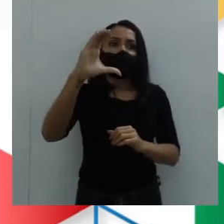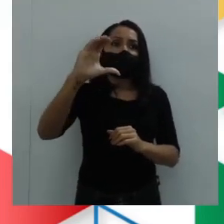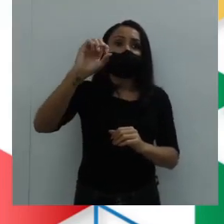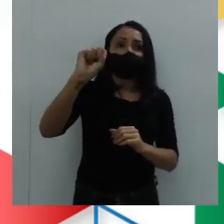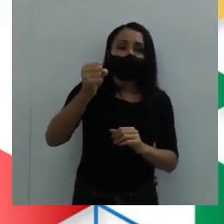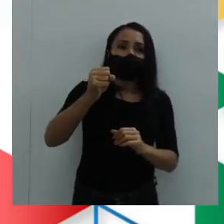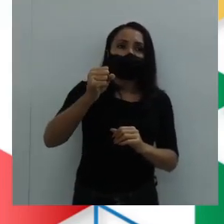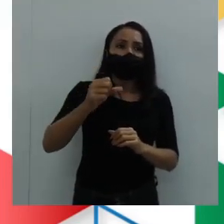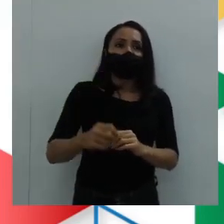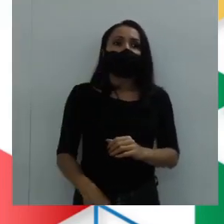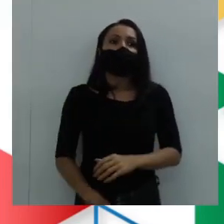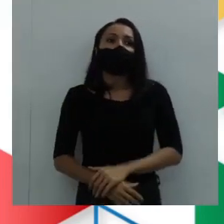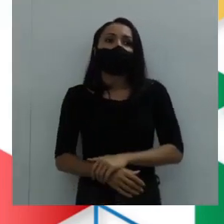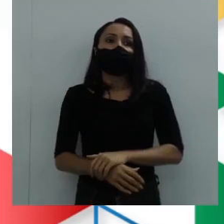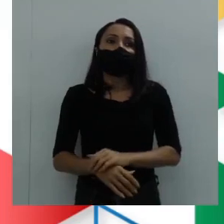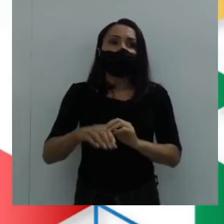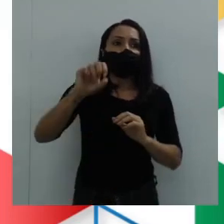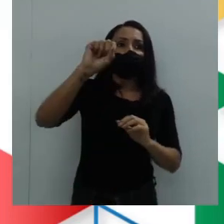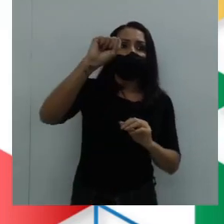hidroclorofluorcarbonetos e os